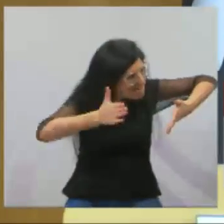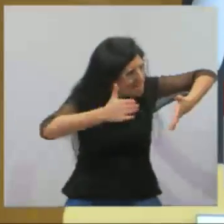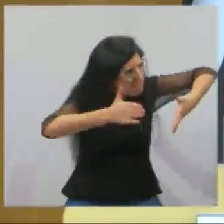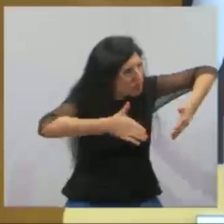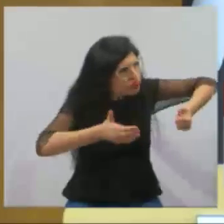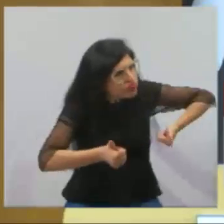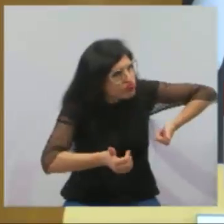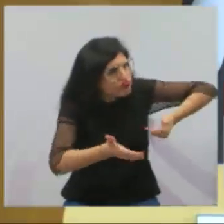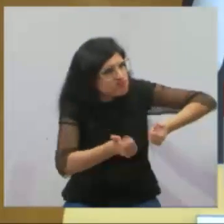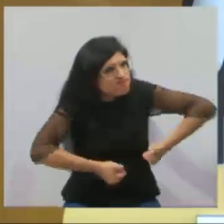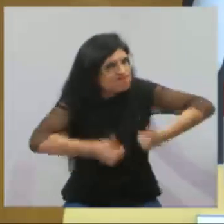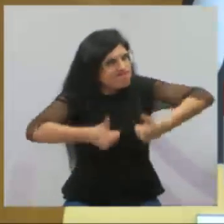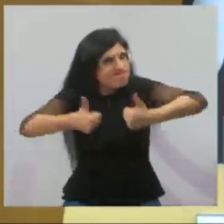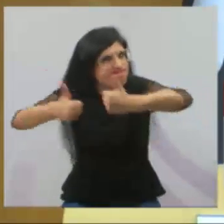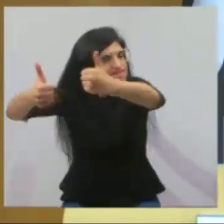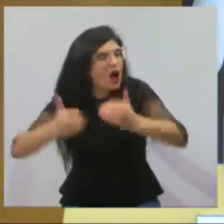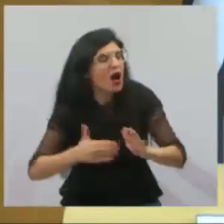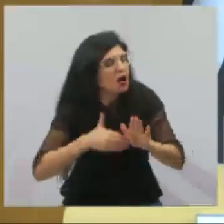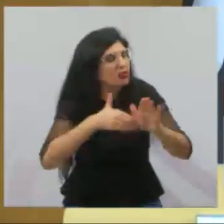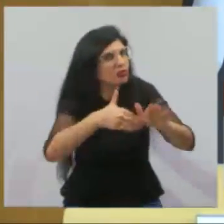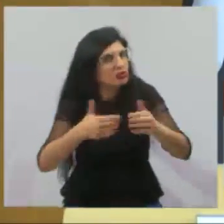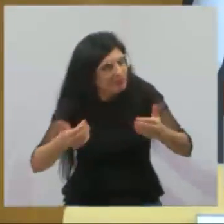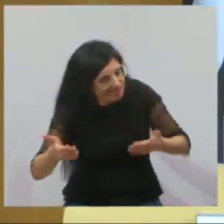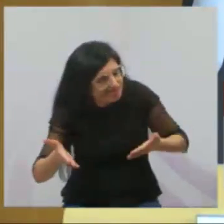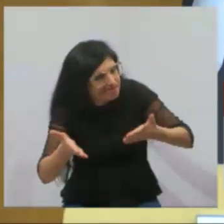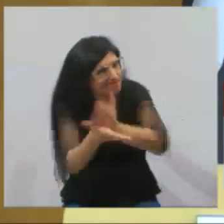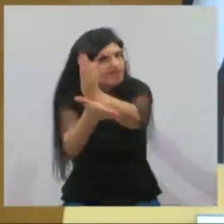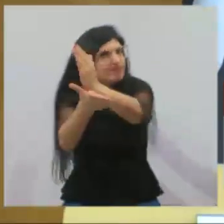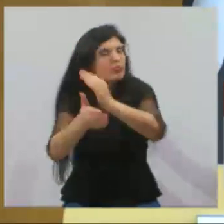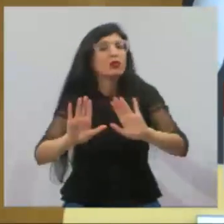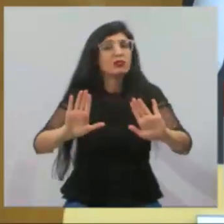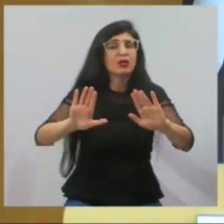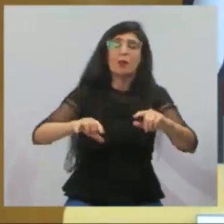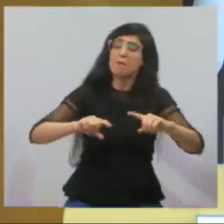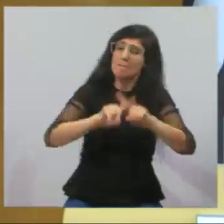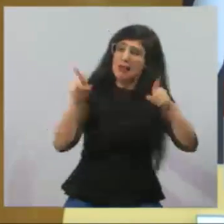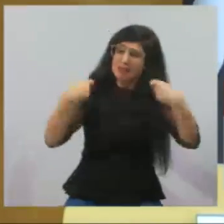A junção. E essa junção não veio no momento adequado.